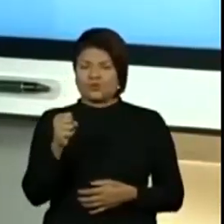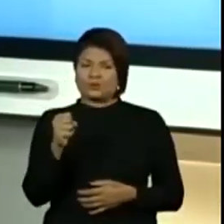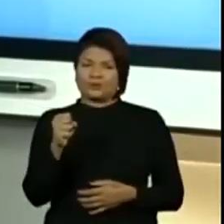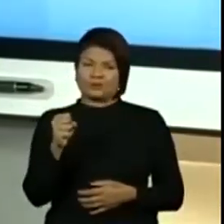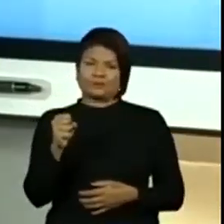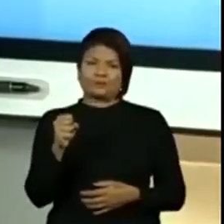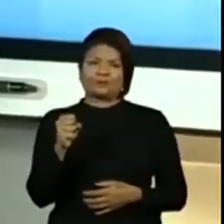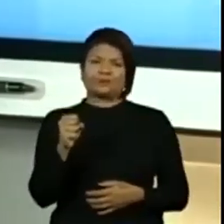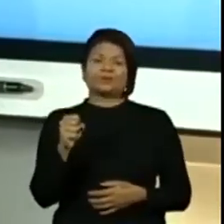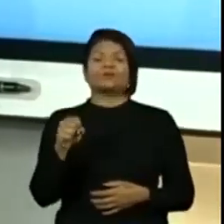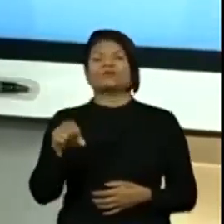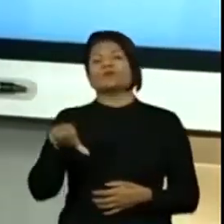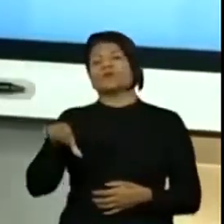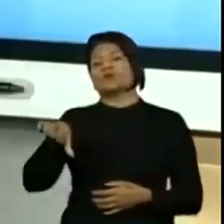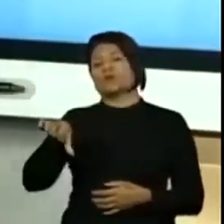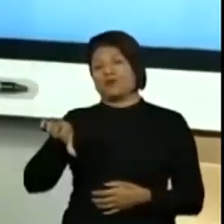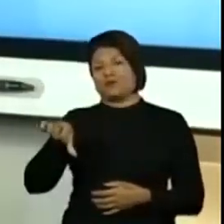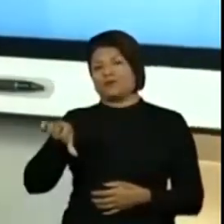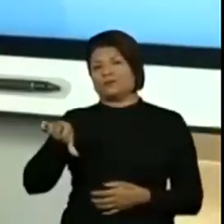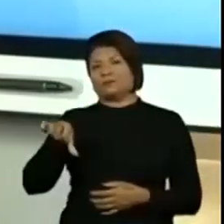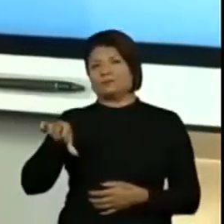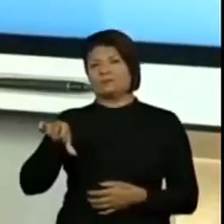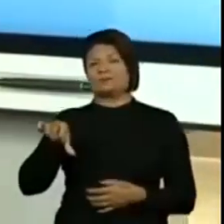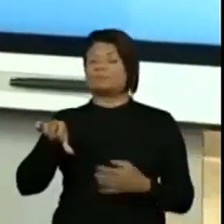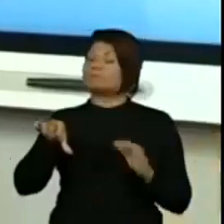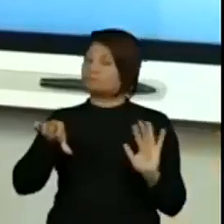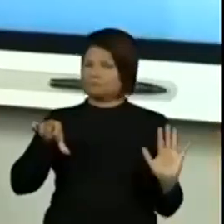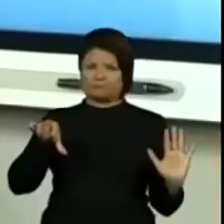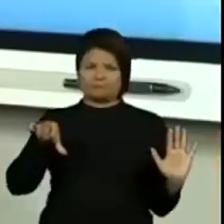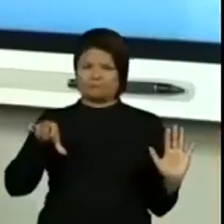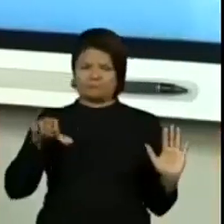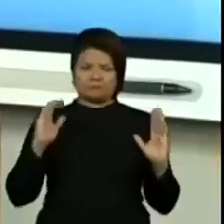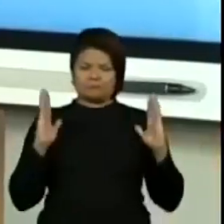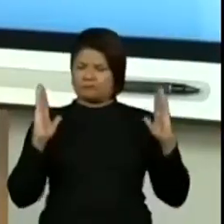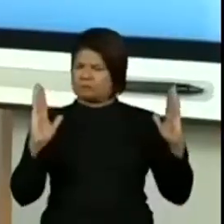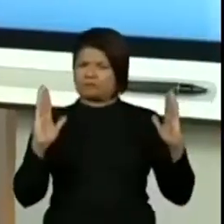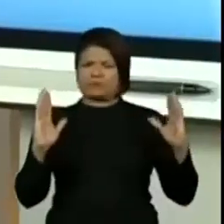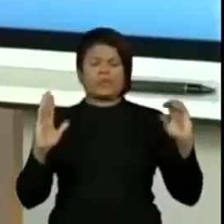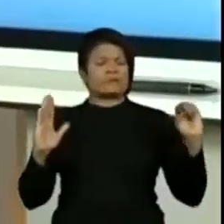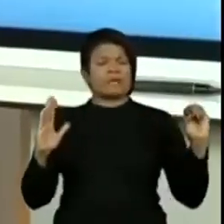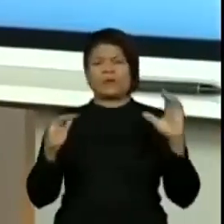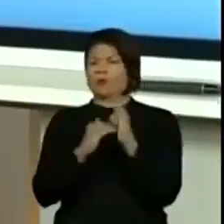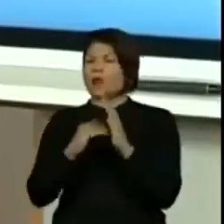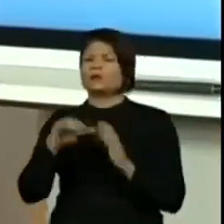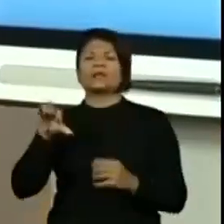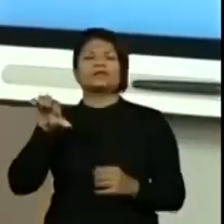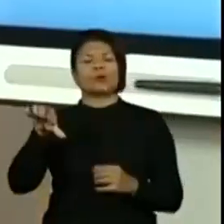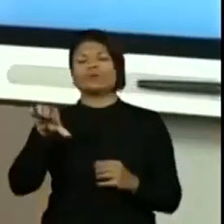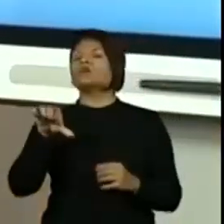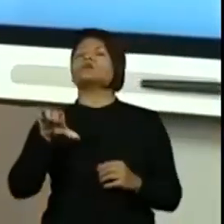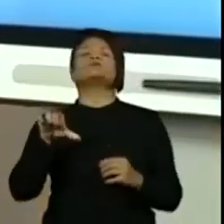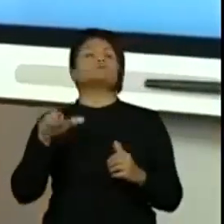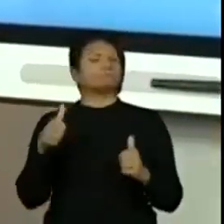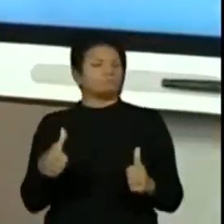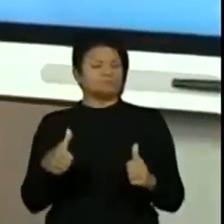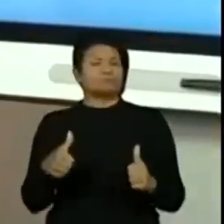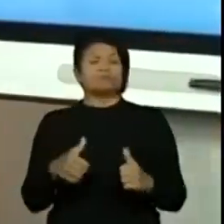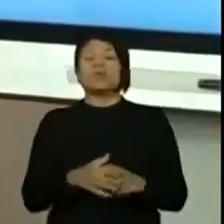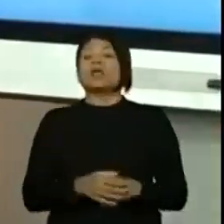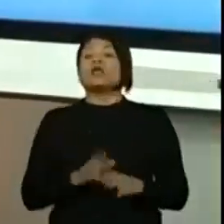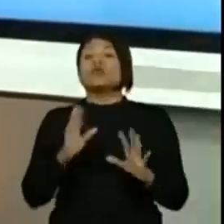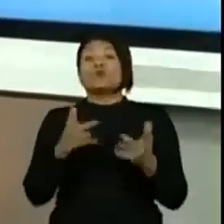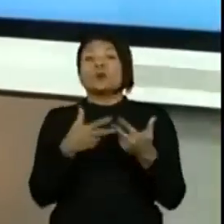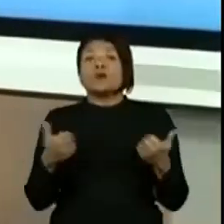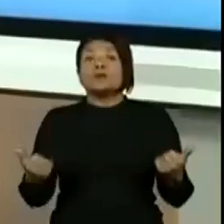8 e 9. Estes são os algarismos do nosso sistema de numeração decimal. E uma